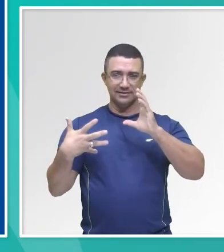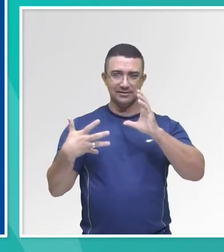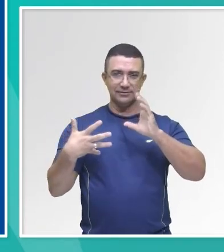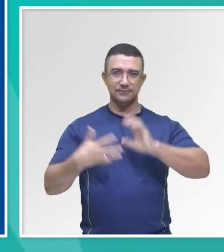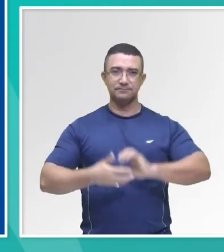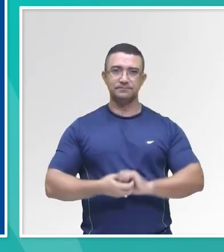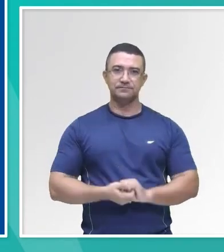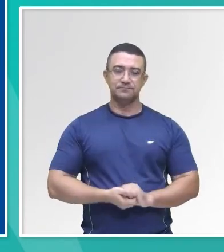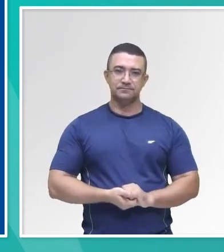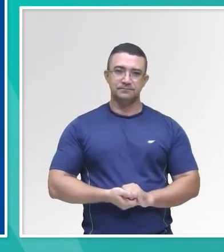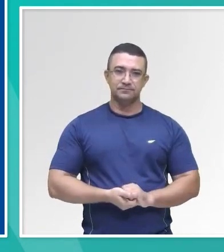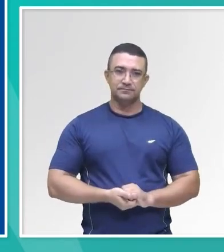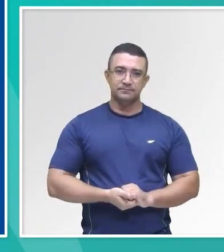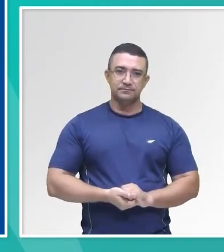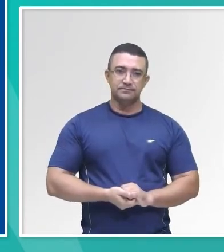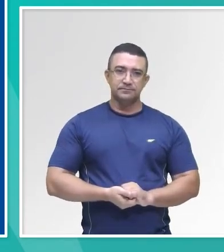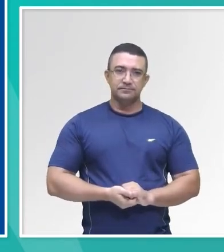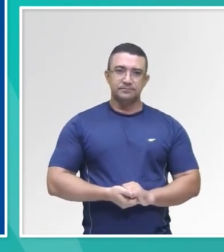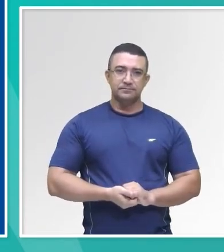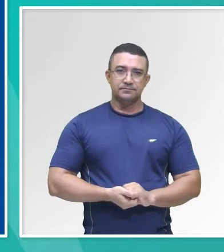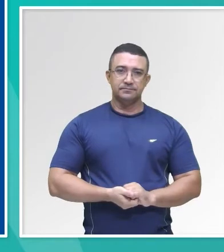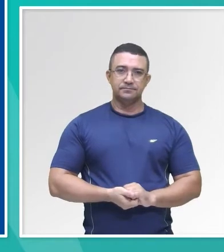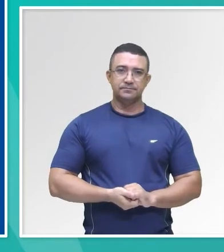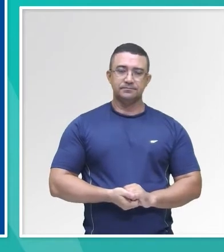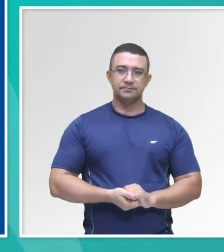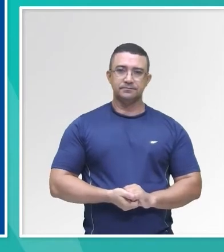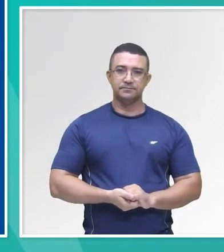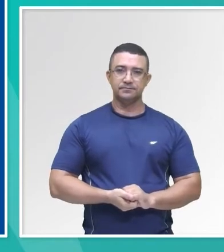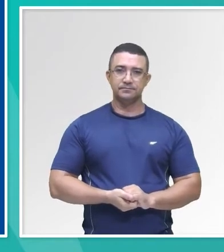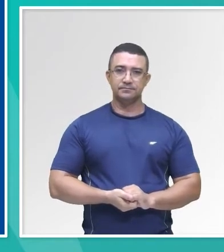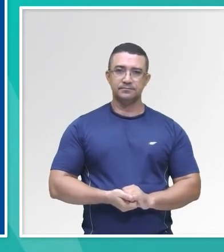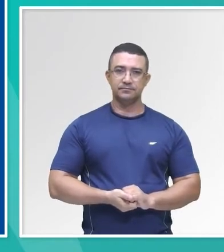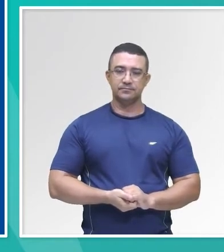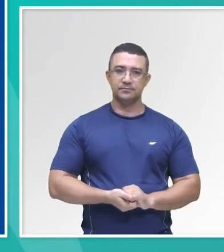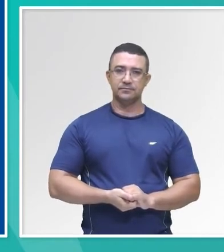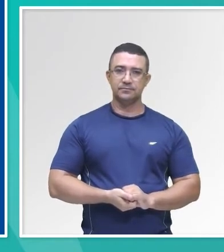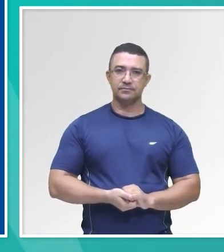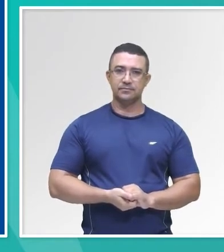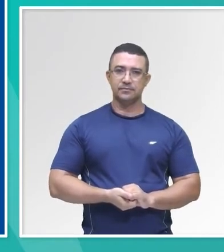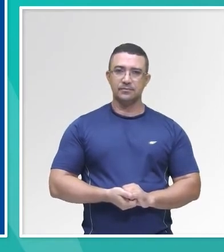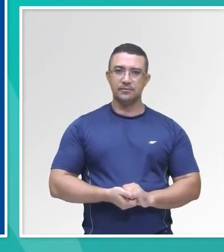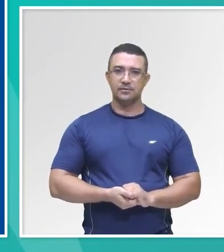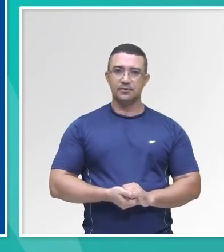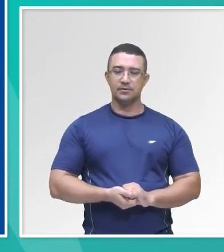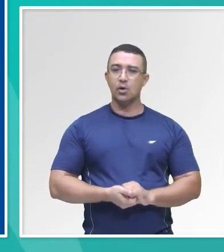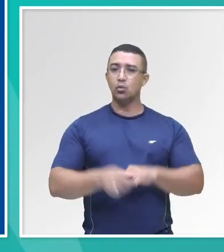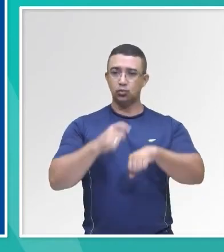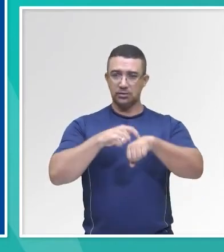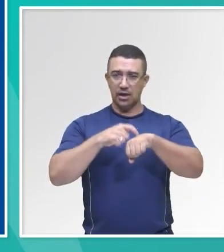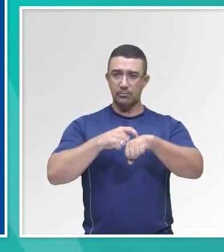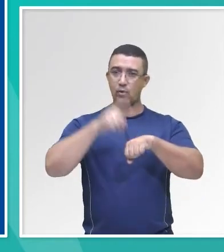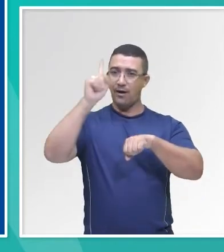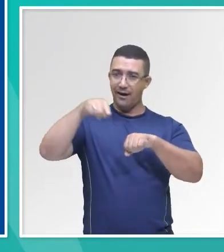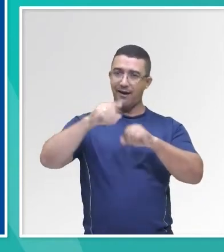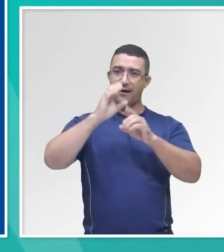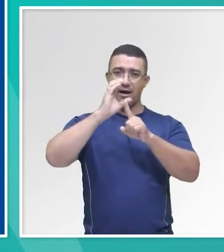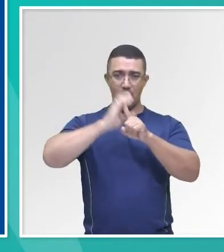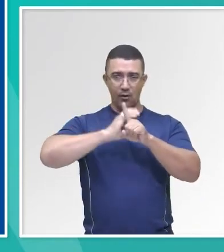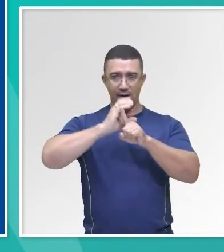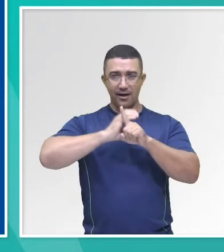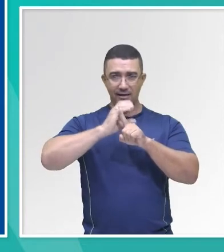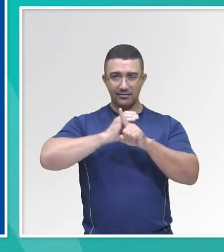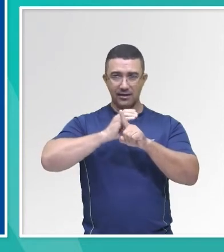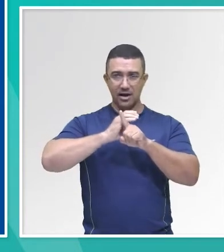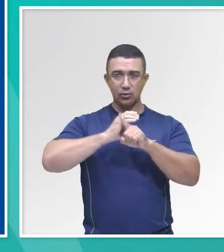só. Muito bem, a novela, ela vai ter essa característica do tempo como calendário, né? O tempo